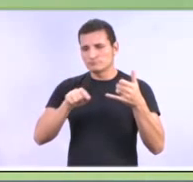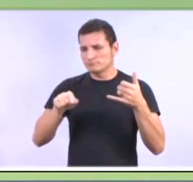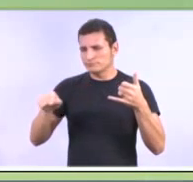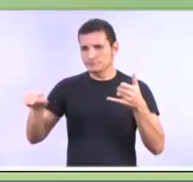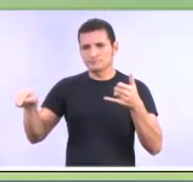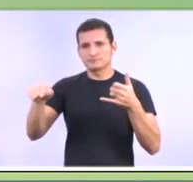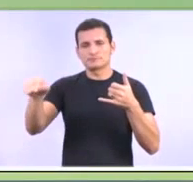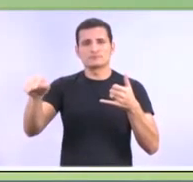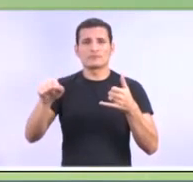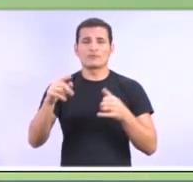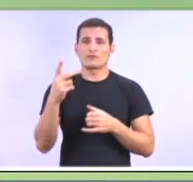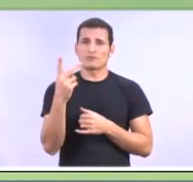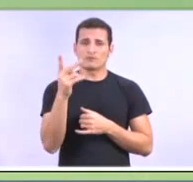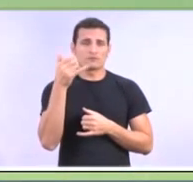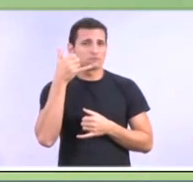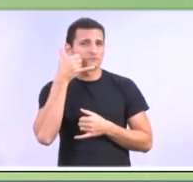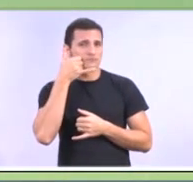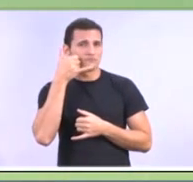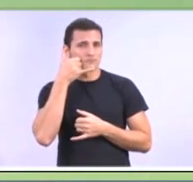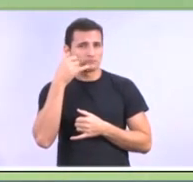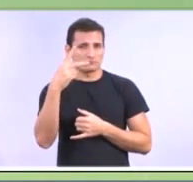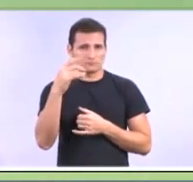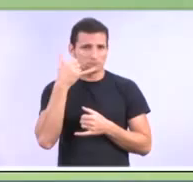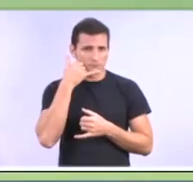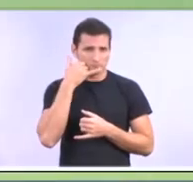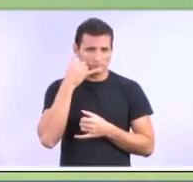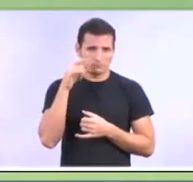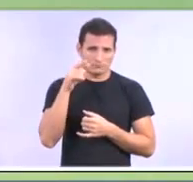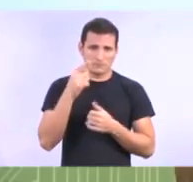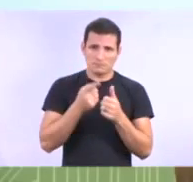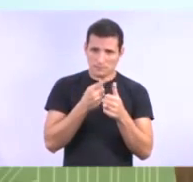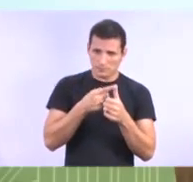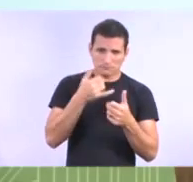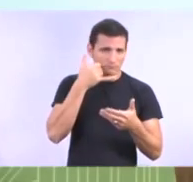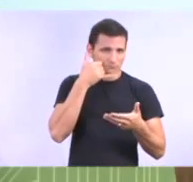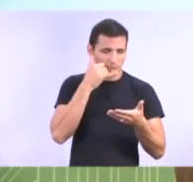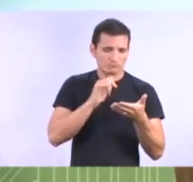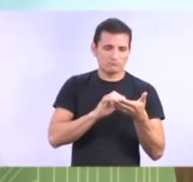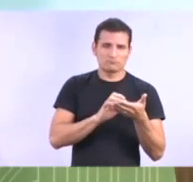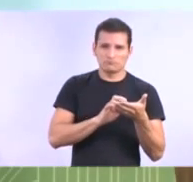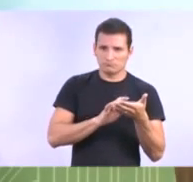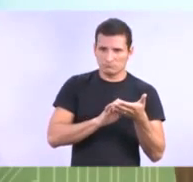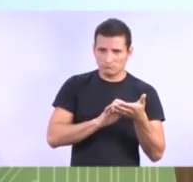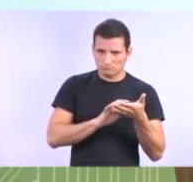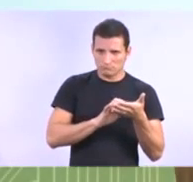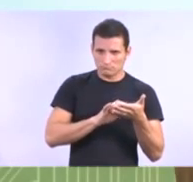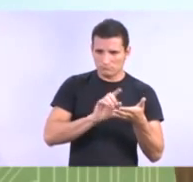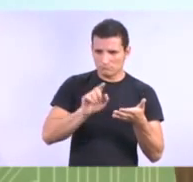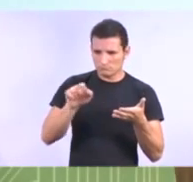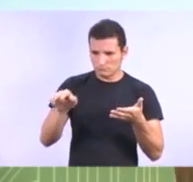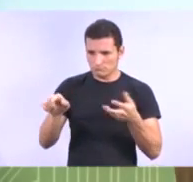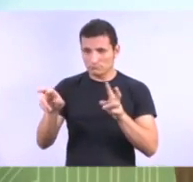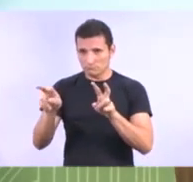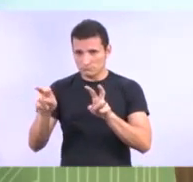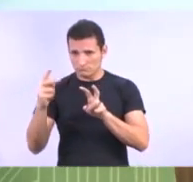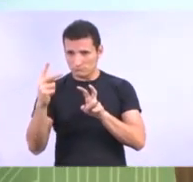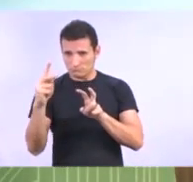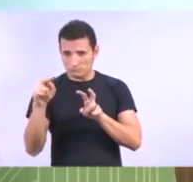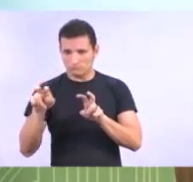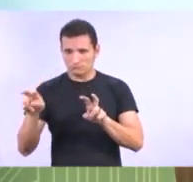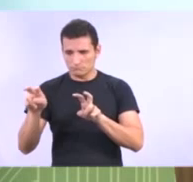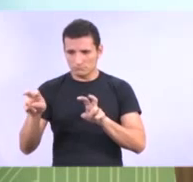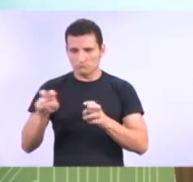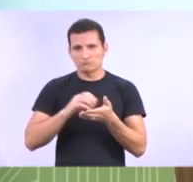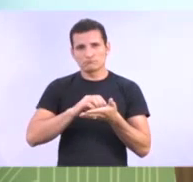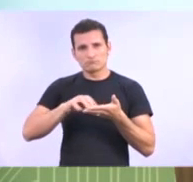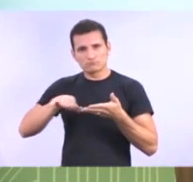o telefone de vocês fazendo primeiro uma comunicação com o computador de vocês, transmitindo